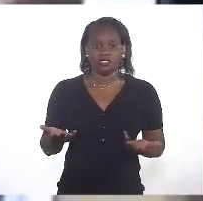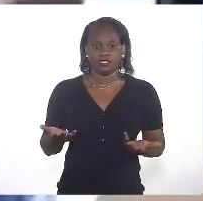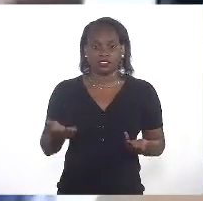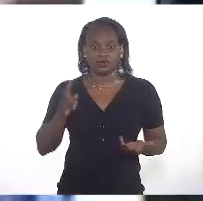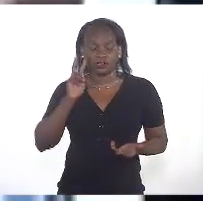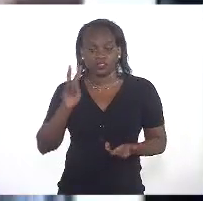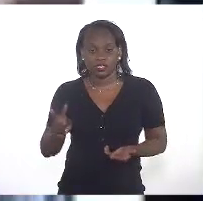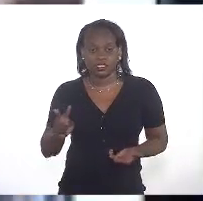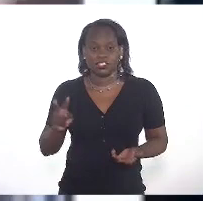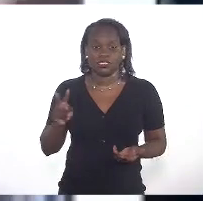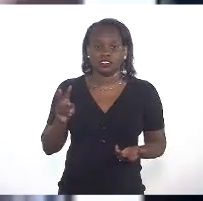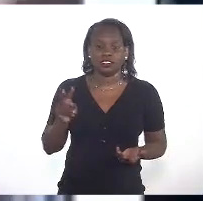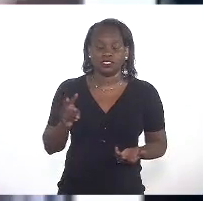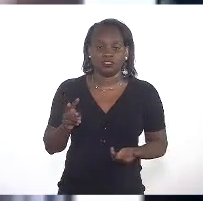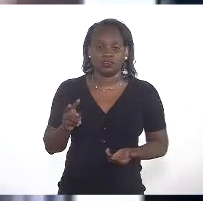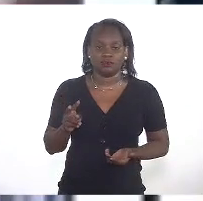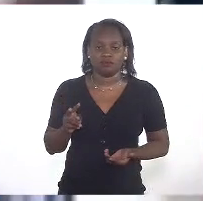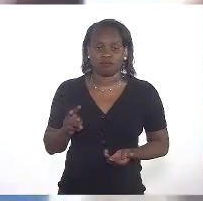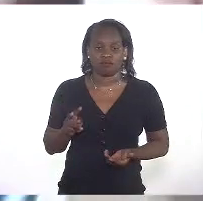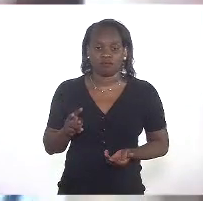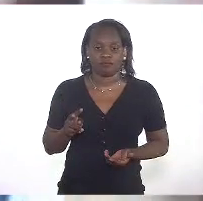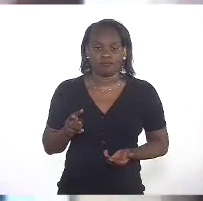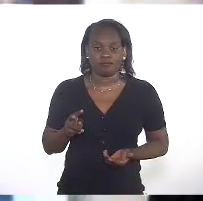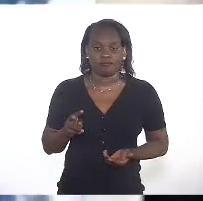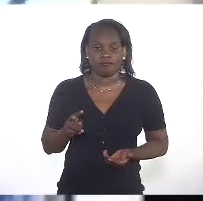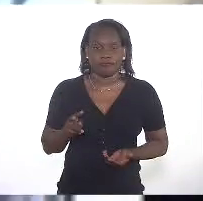ao assistir,